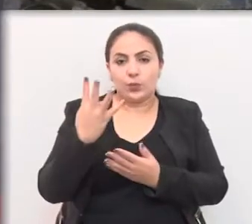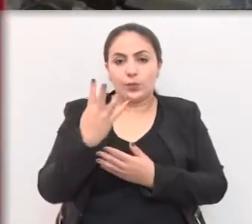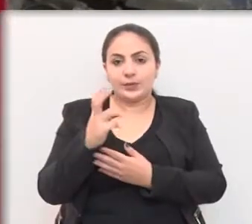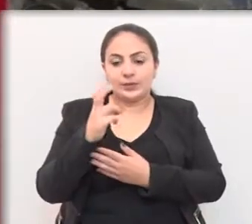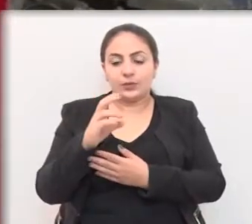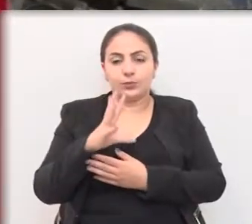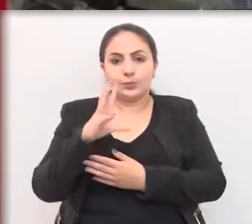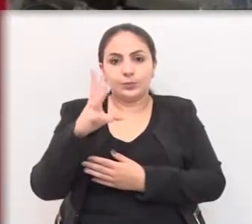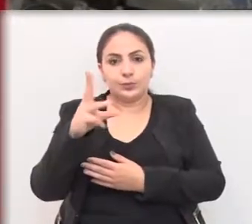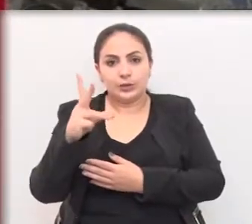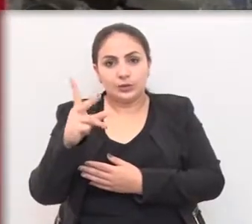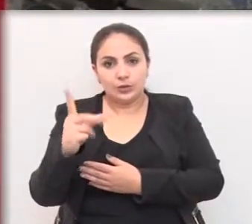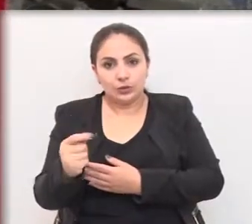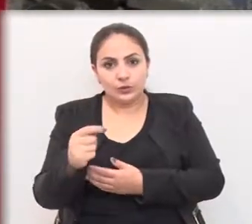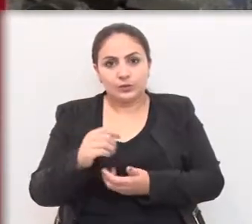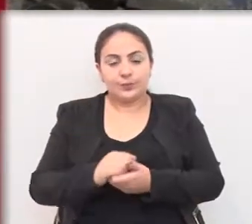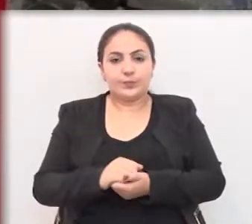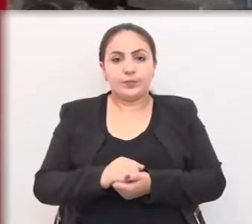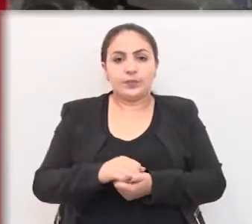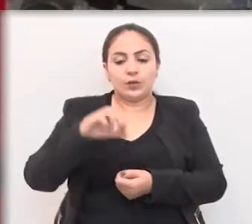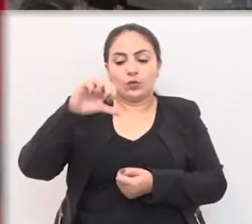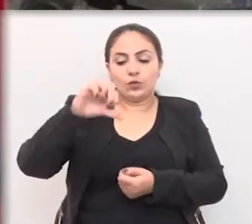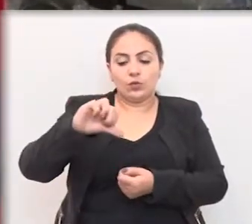de 45 milhões,